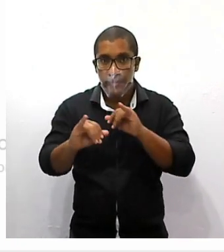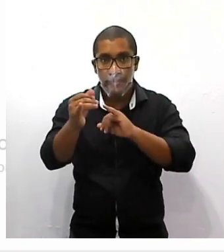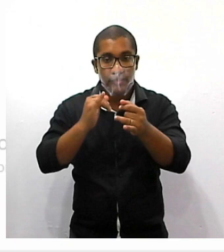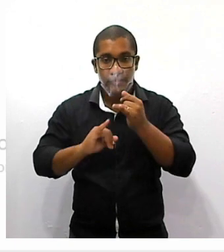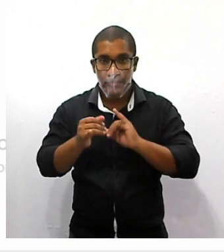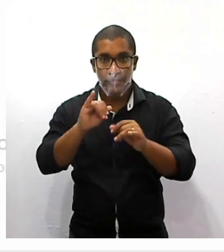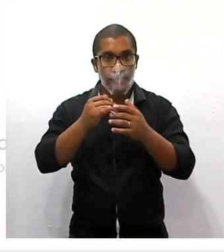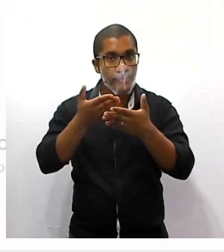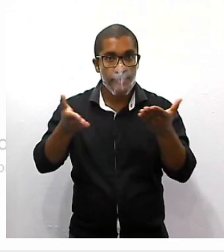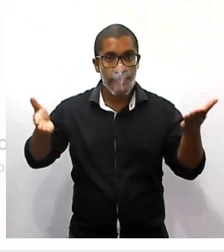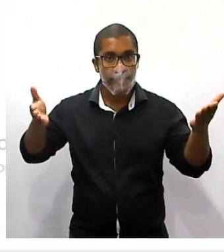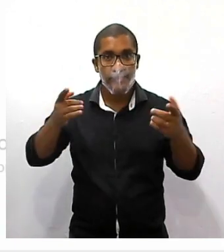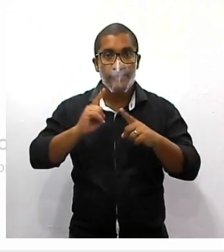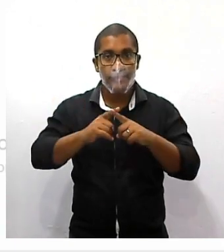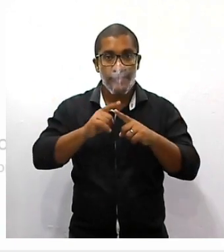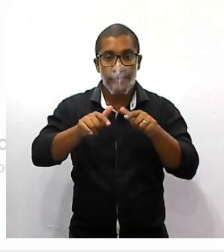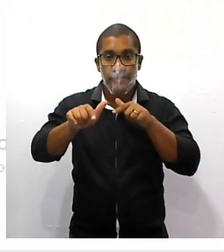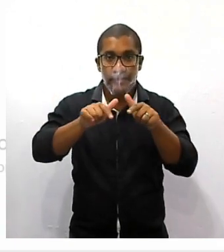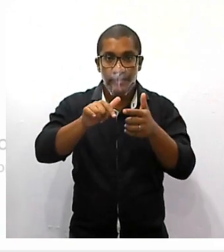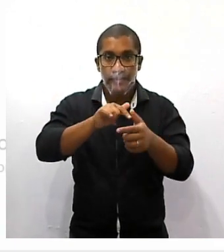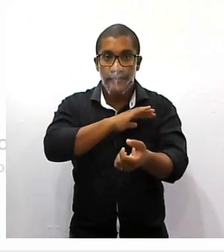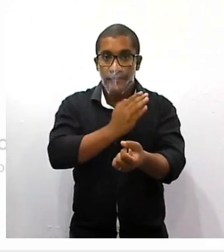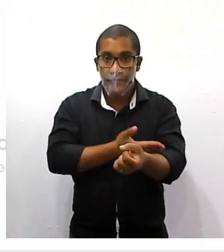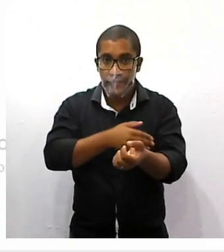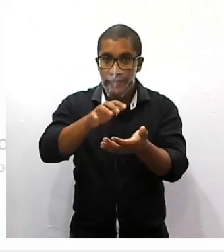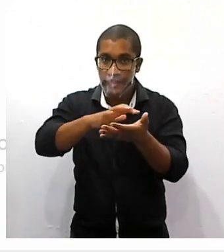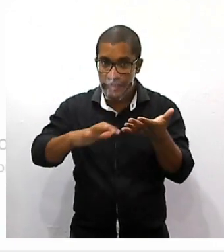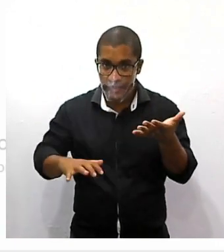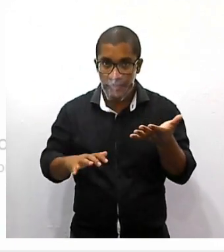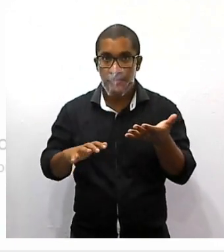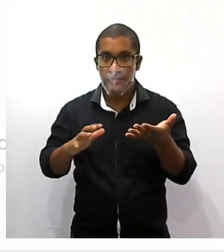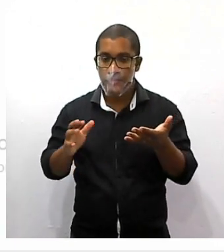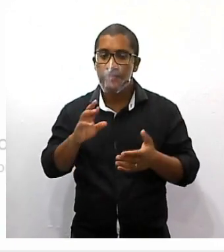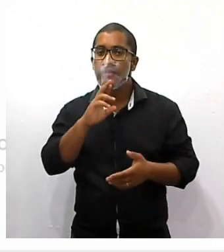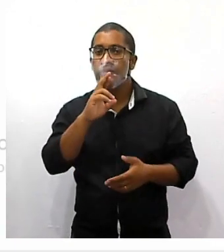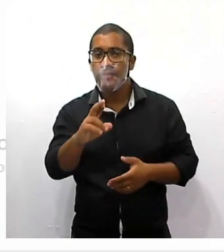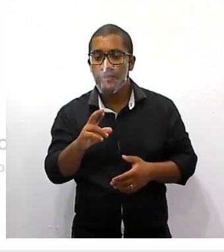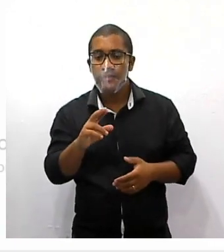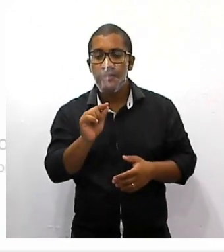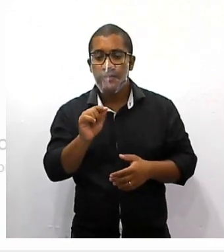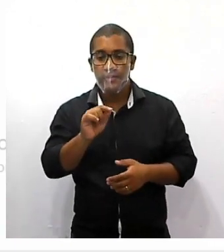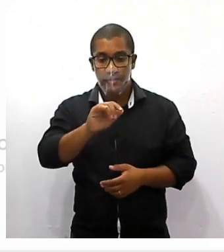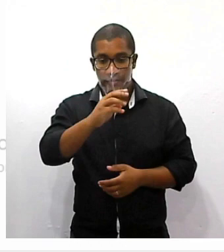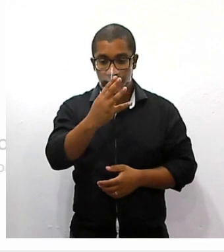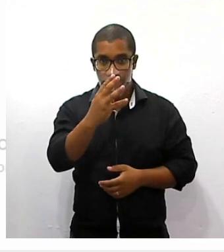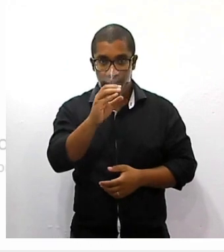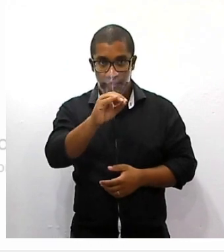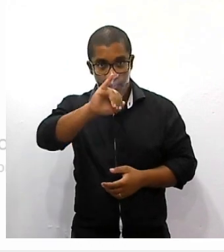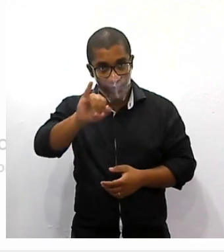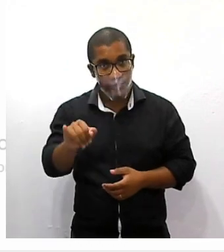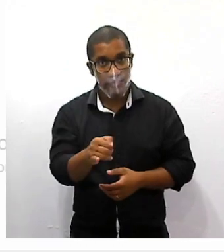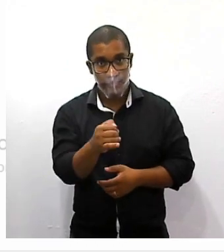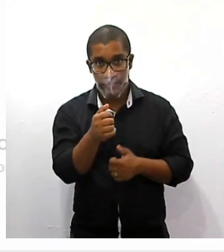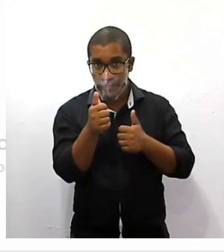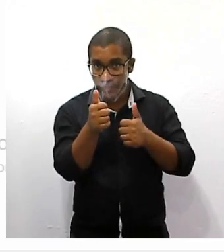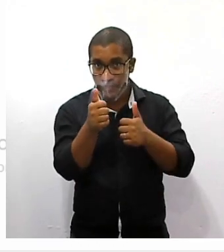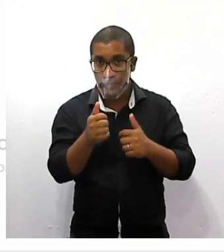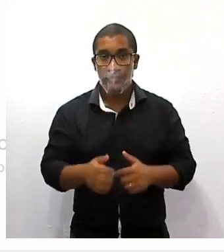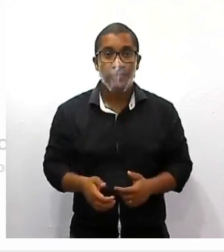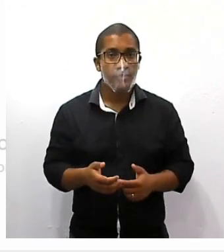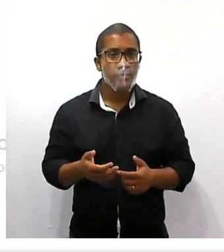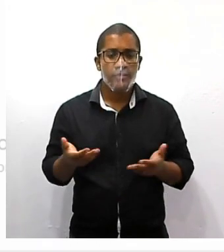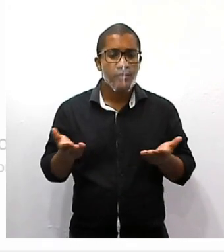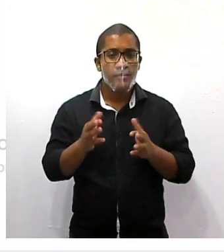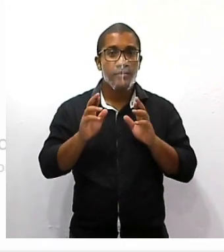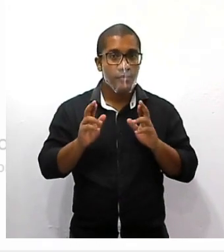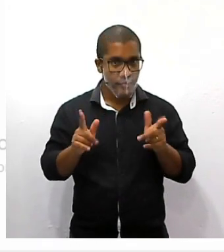o trabalho da força de atrito. Então, o gabarito da nossa primeira questão vale 40 joules. E aí, você gostou? Vejam agora a diferença para a